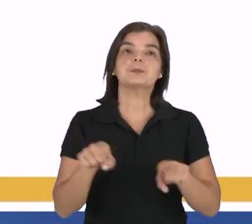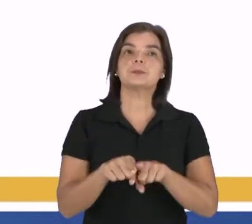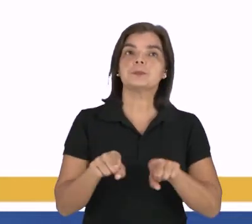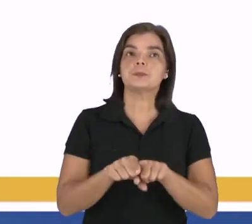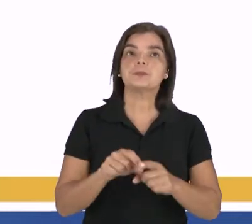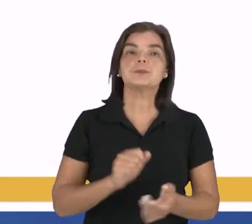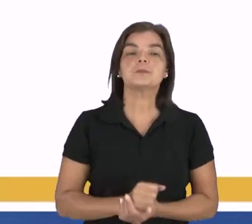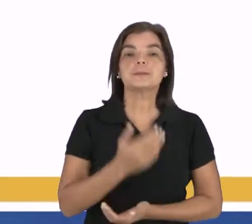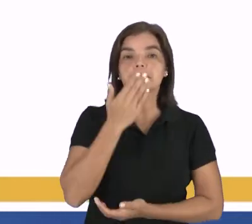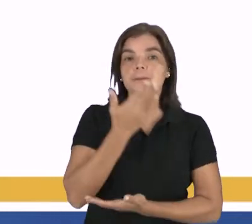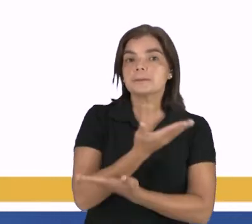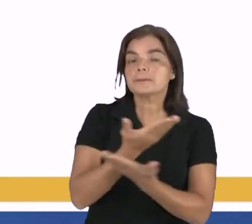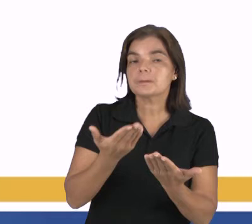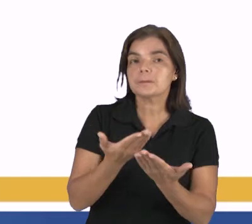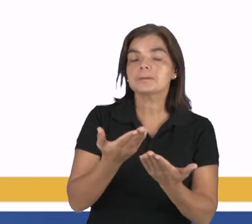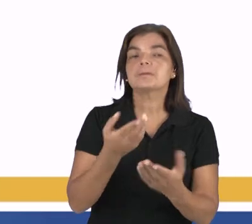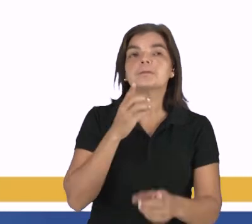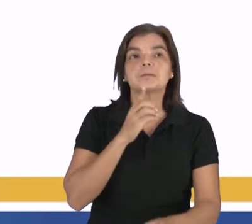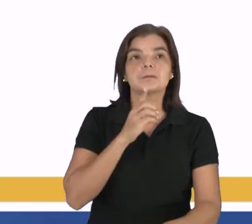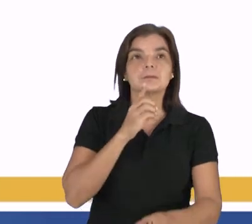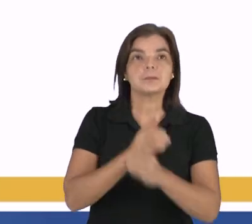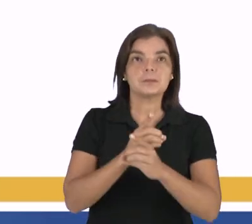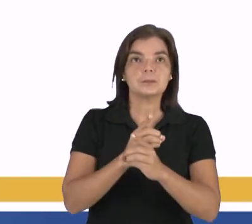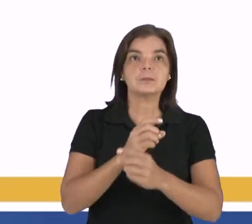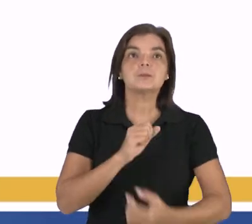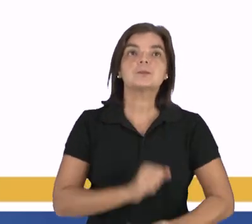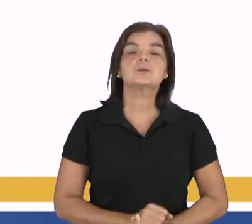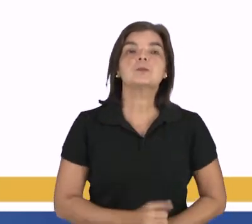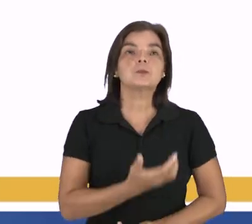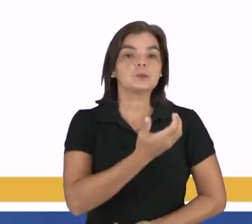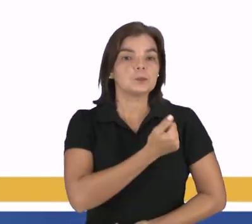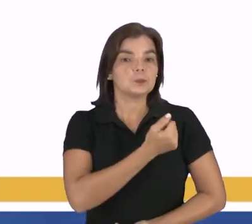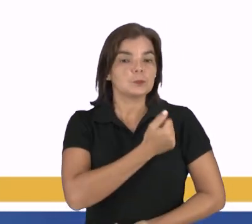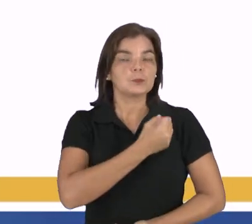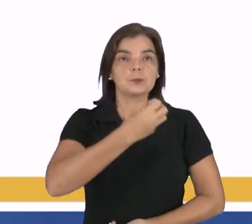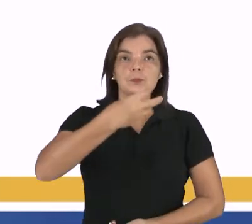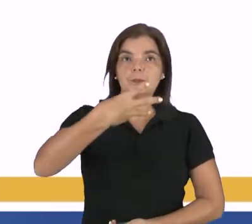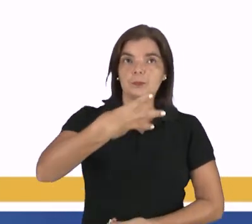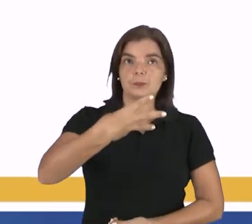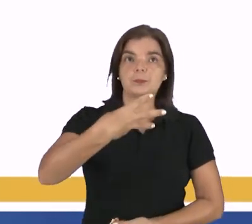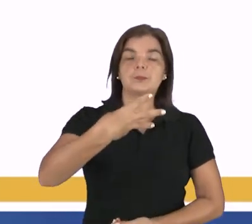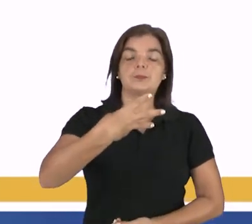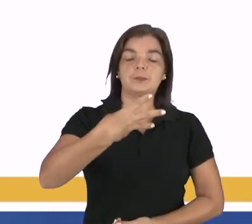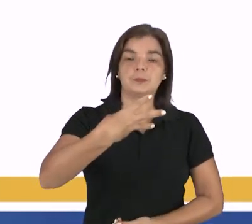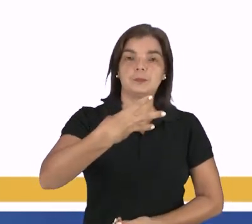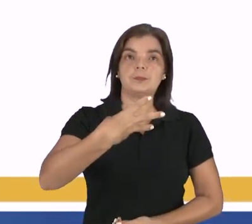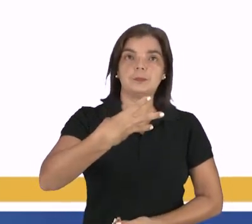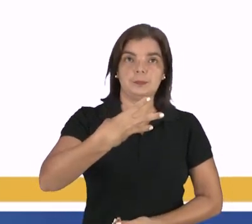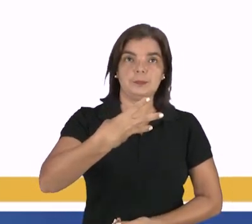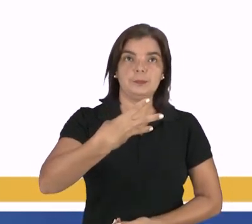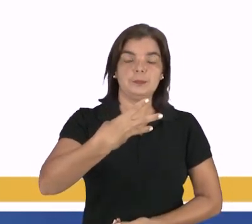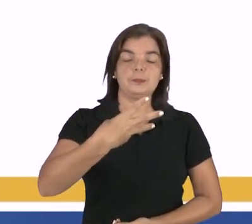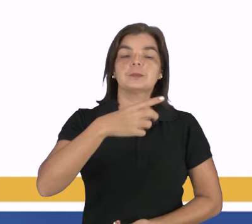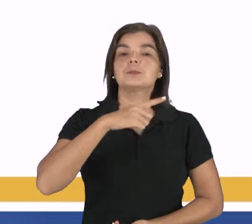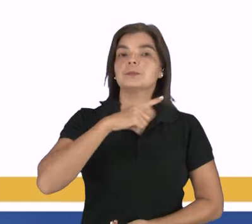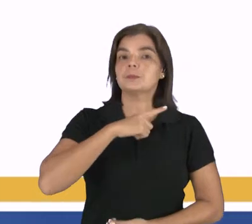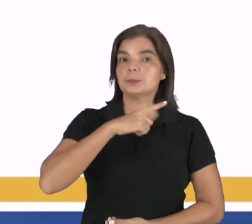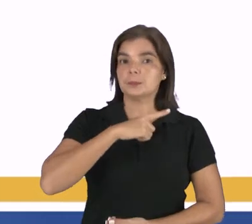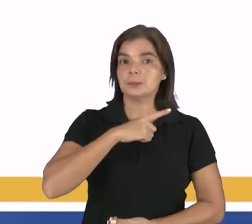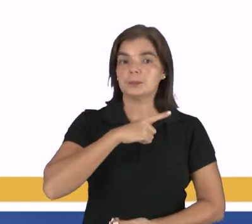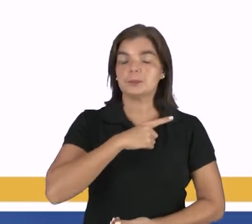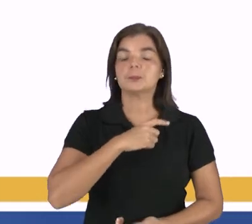situação. Ele pediu que nós encontremos o número elevado, aliás, o 3 elevado a um